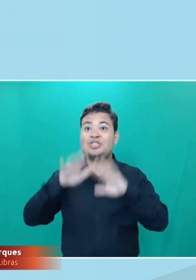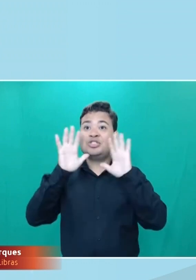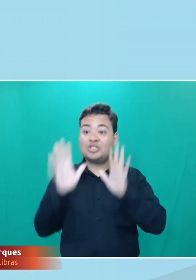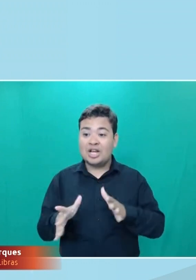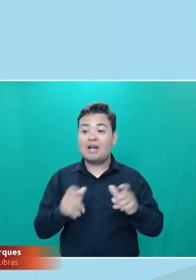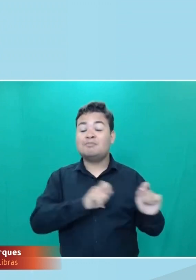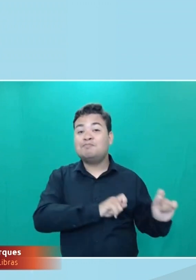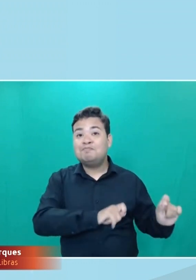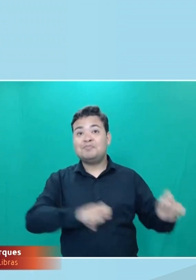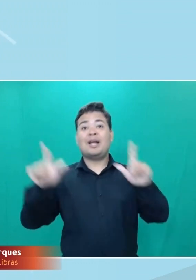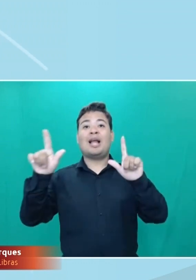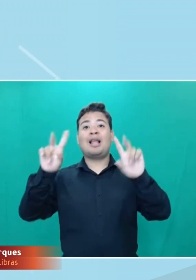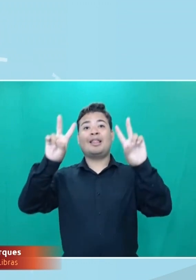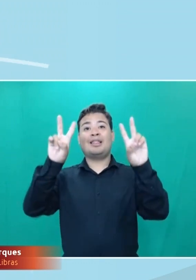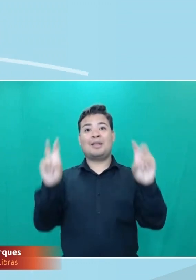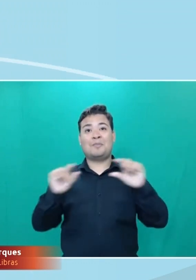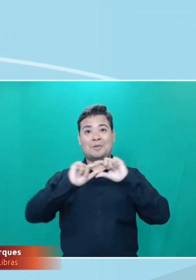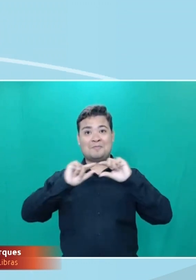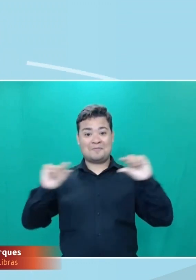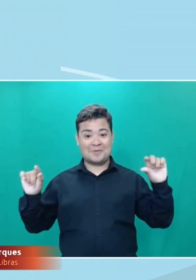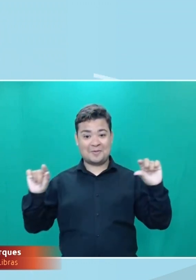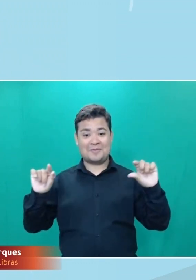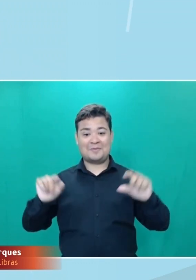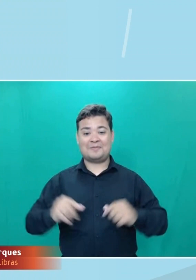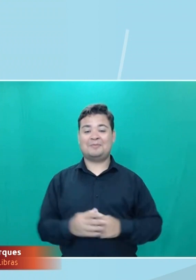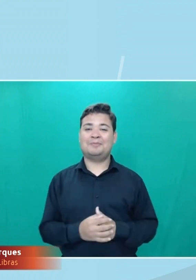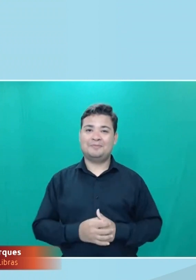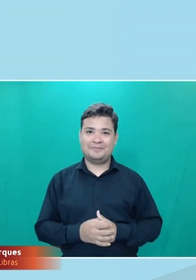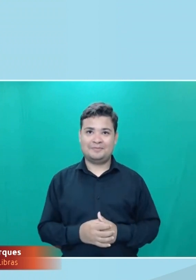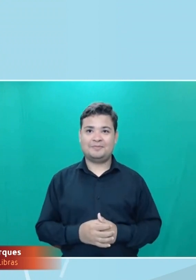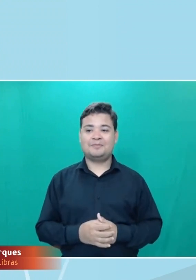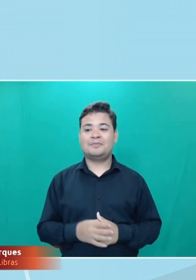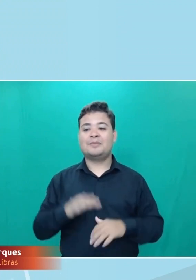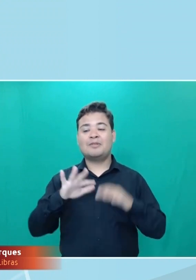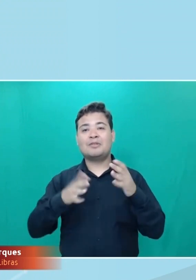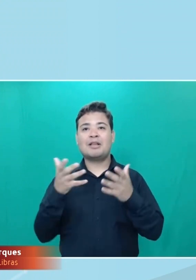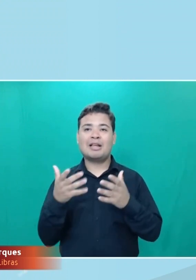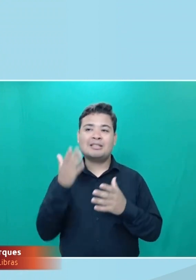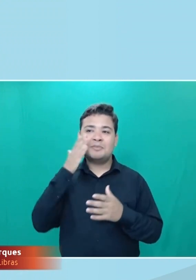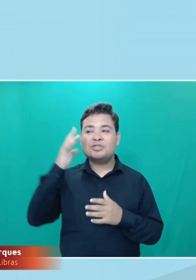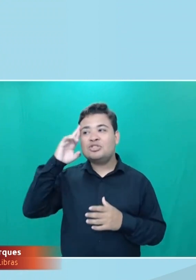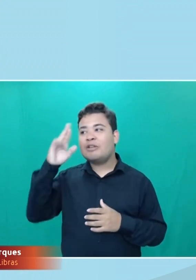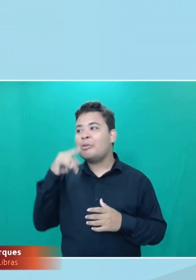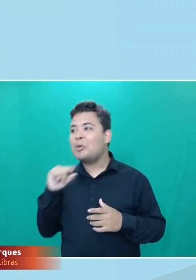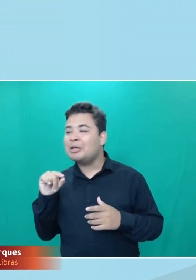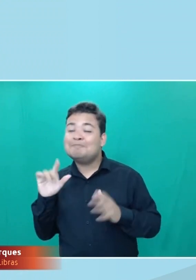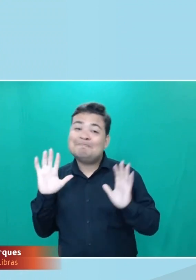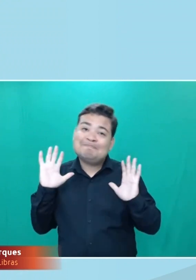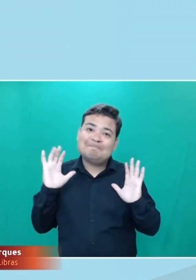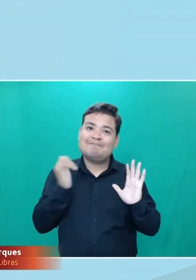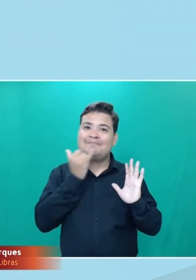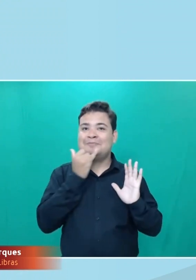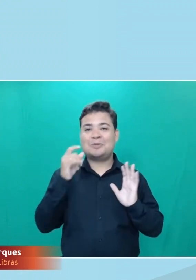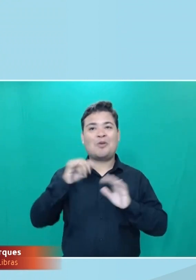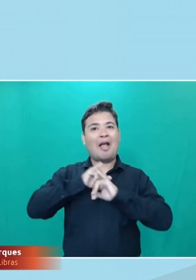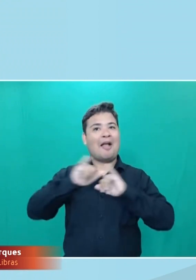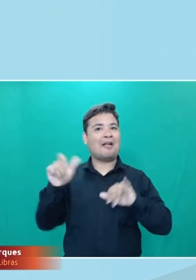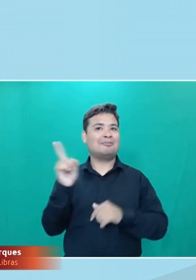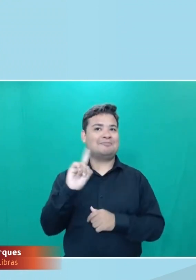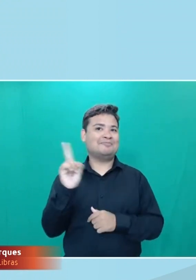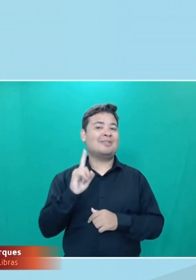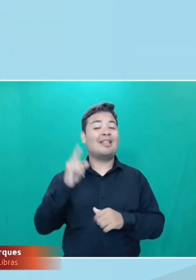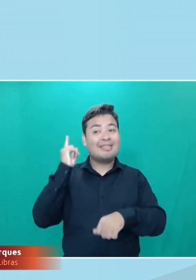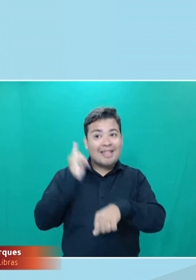para assistir a um desses filmes. Quem sabe você queira de um diretor específico, mas mesmo que não seja, com certeza é uma experiência